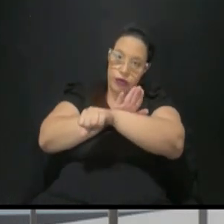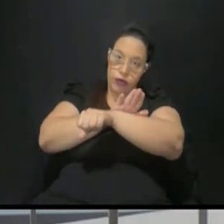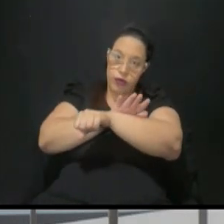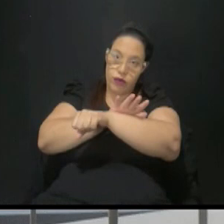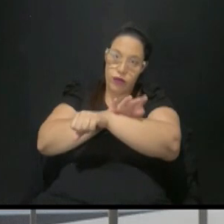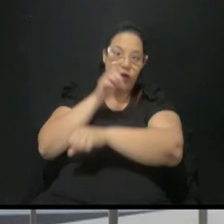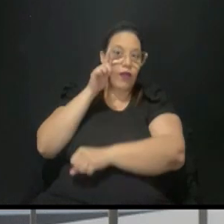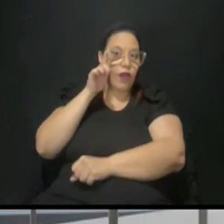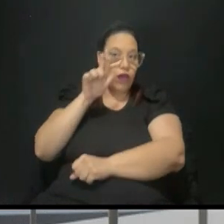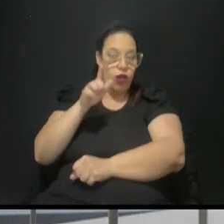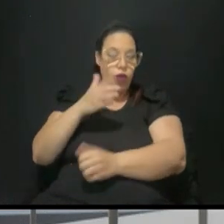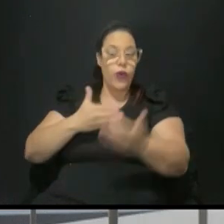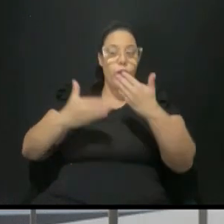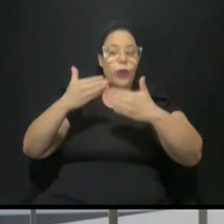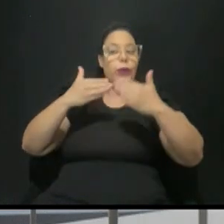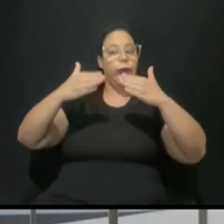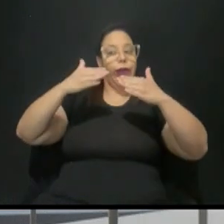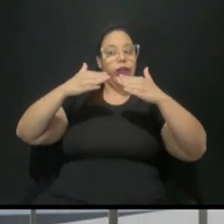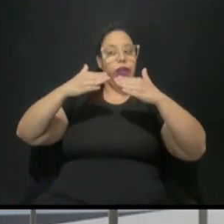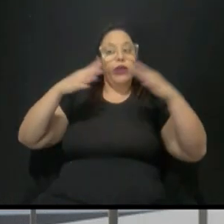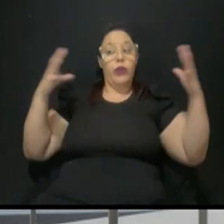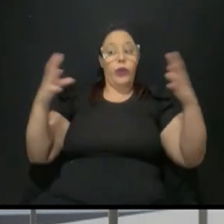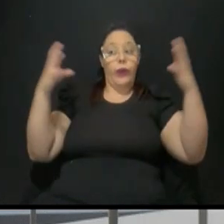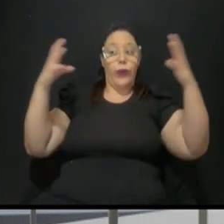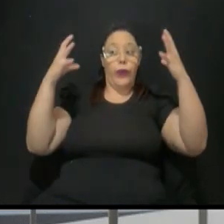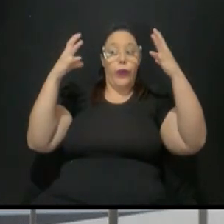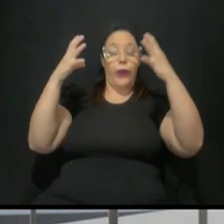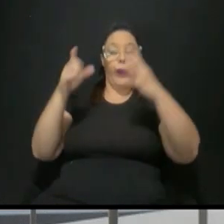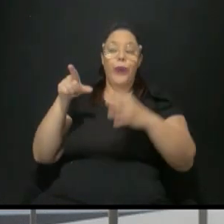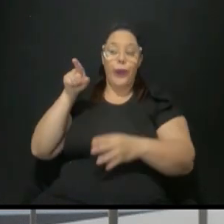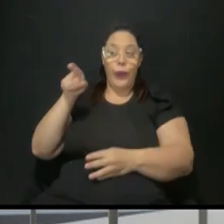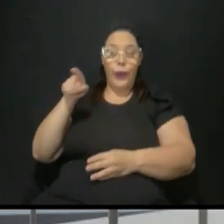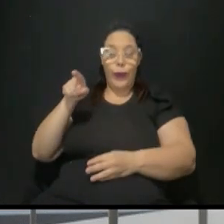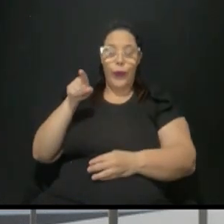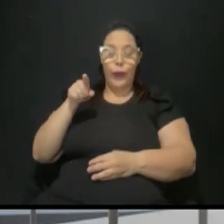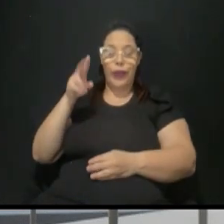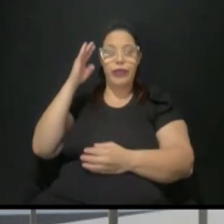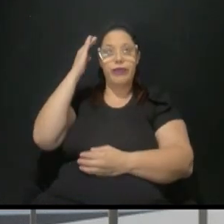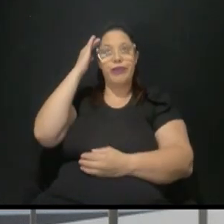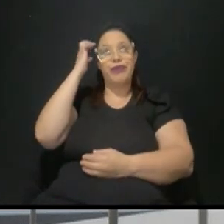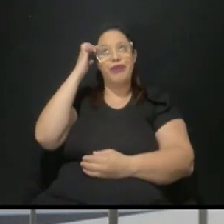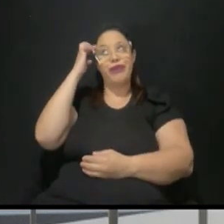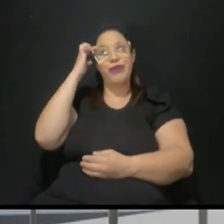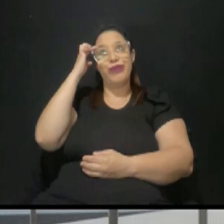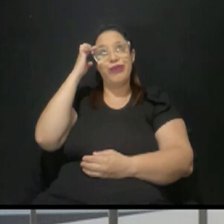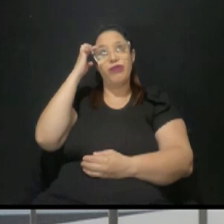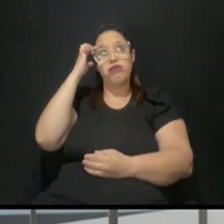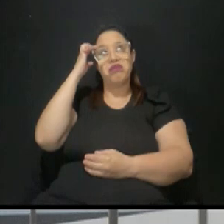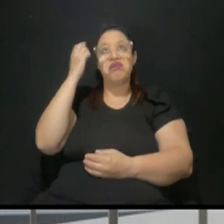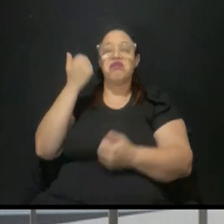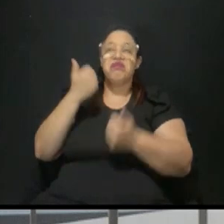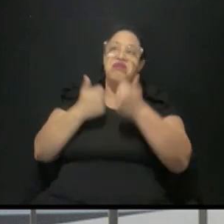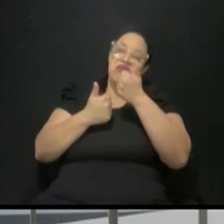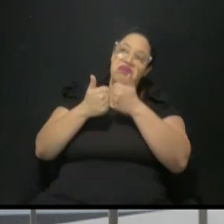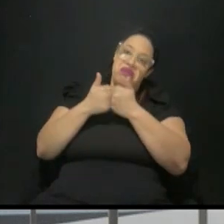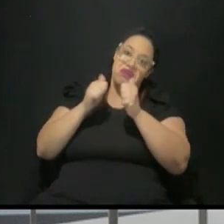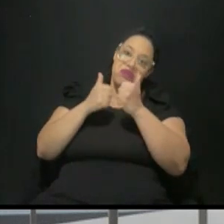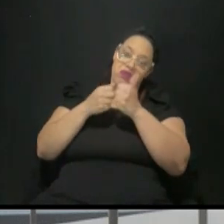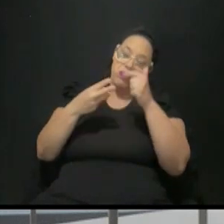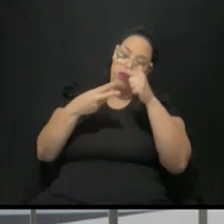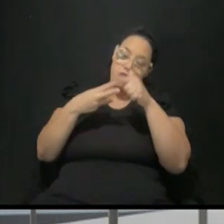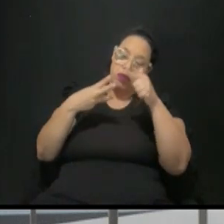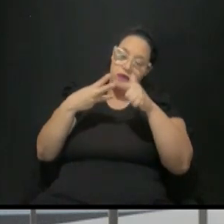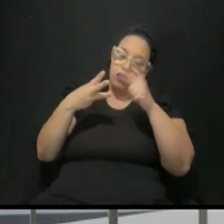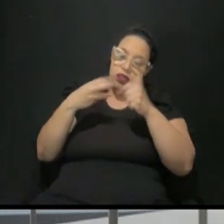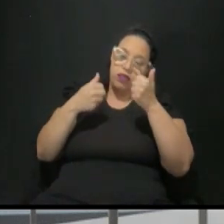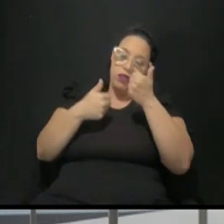fomentar e estimular aquela pessoa que às vezes pensa no transporte para ir, tem que pegar 2, 3 ônibus para estar chegando no